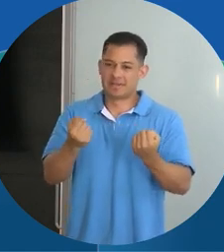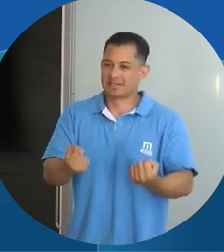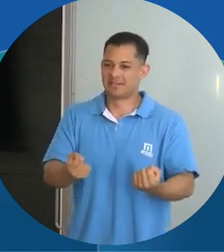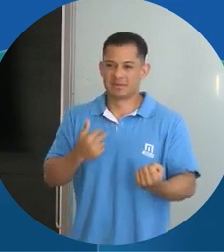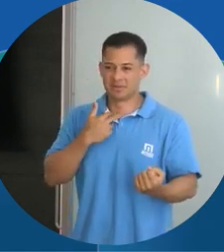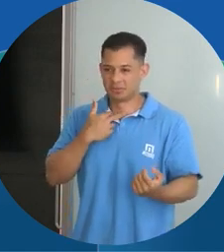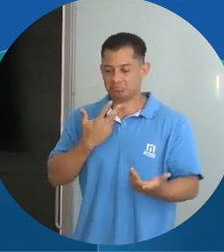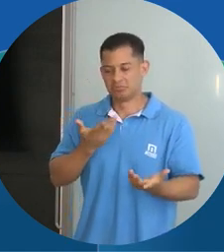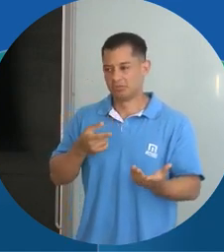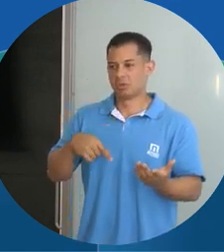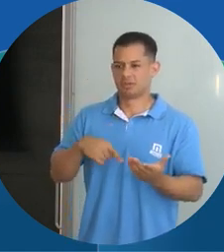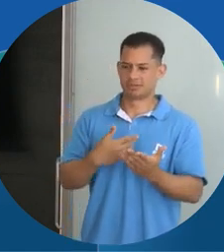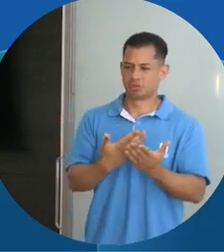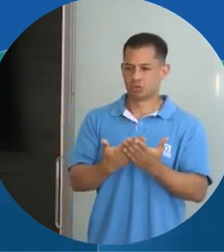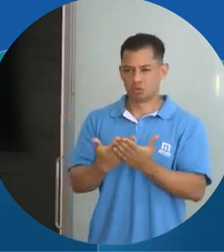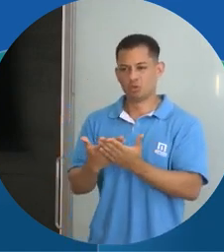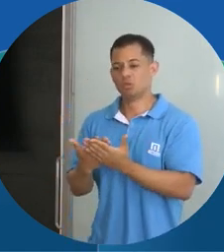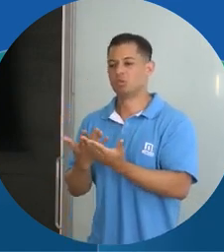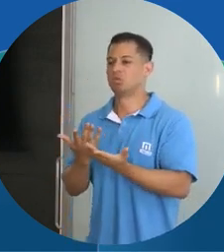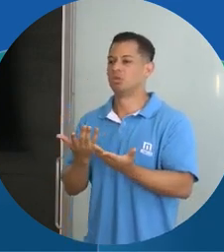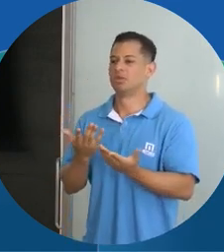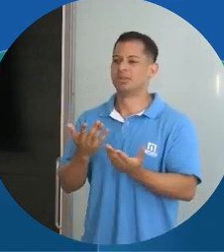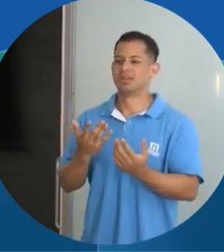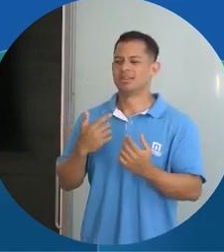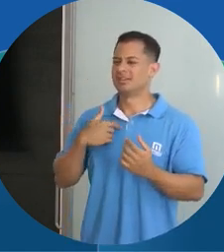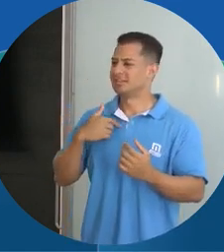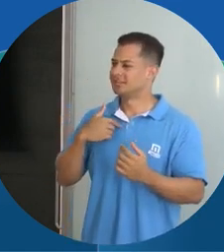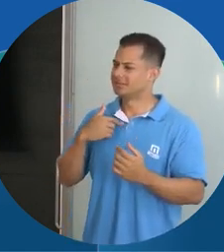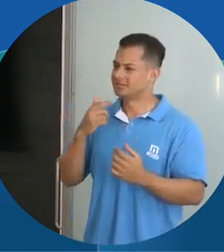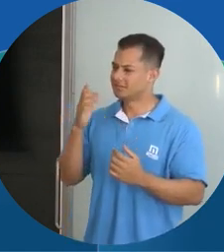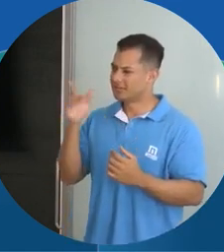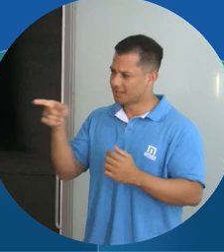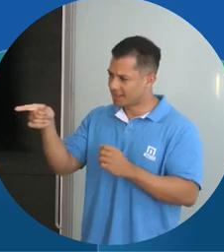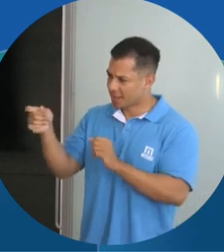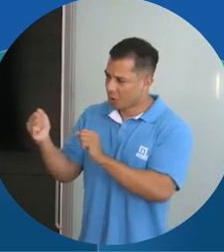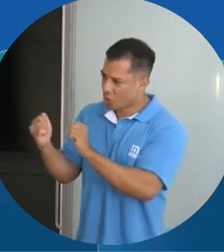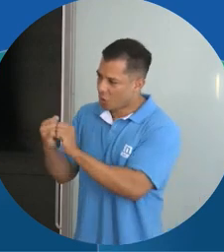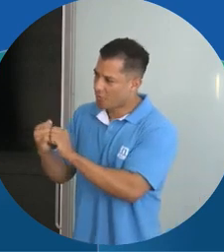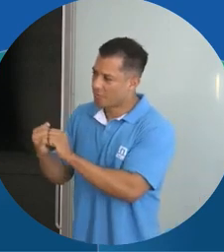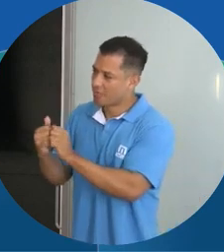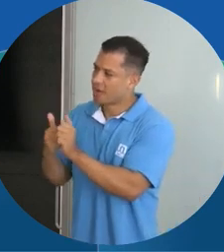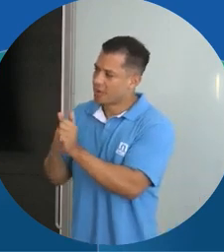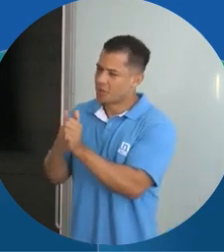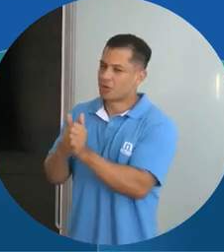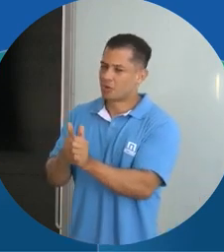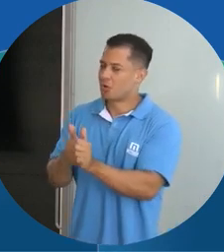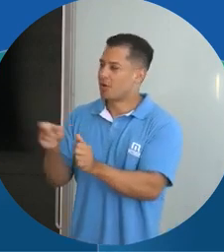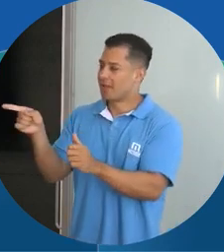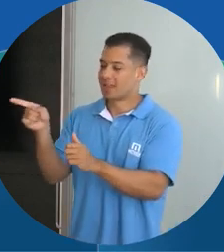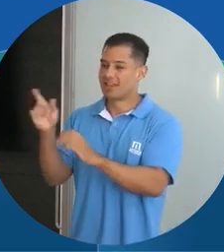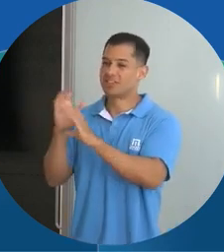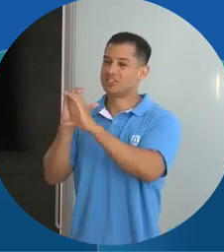a princípio até, se eu não me engano, não sei se o Gillian acompanhou bem,